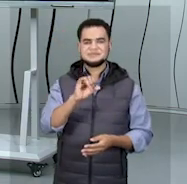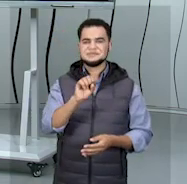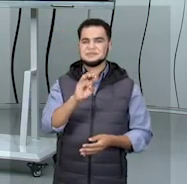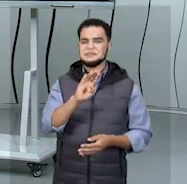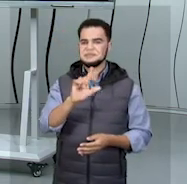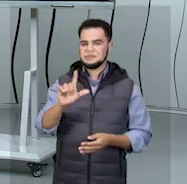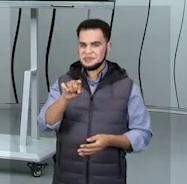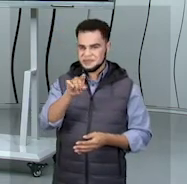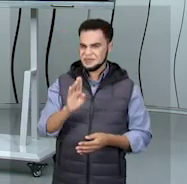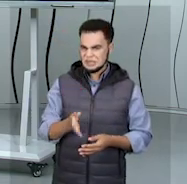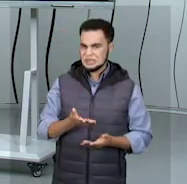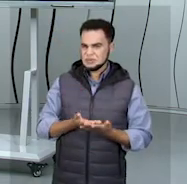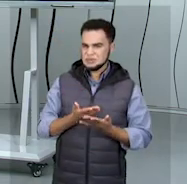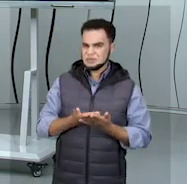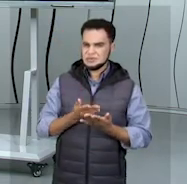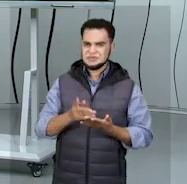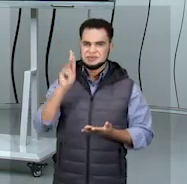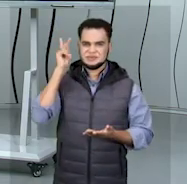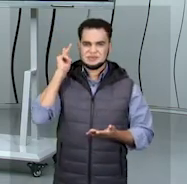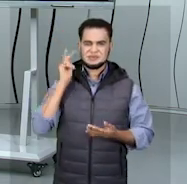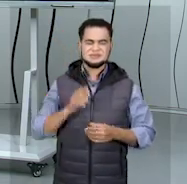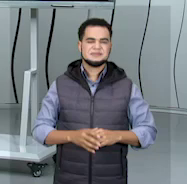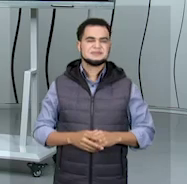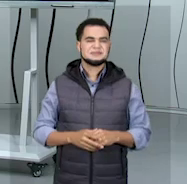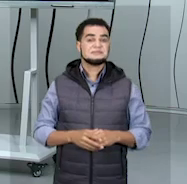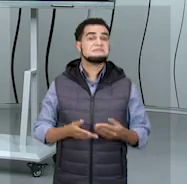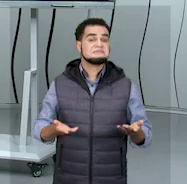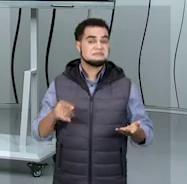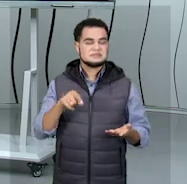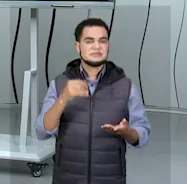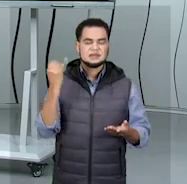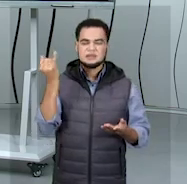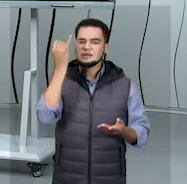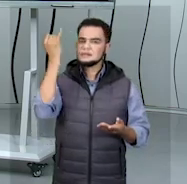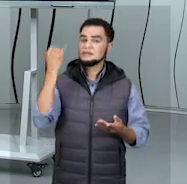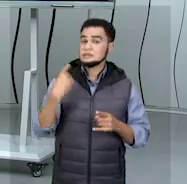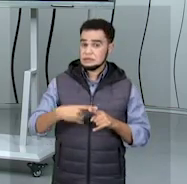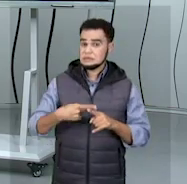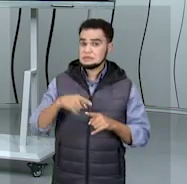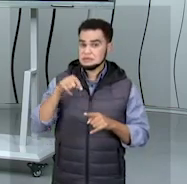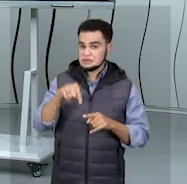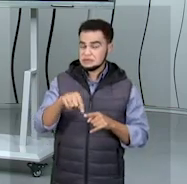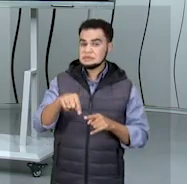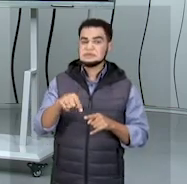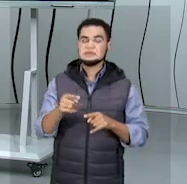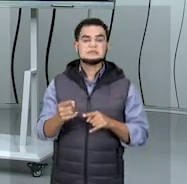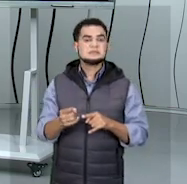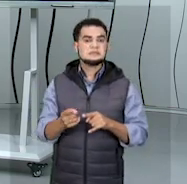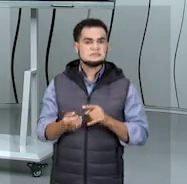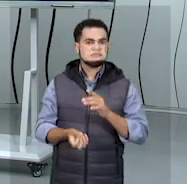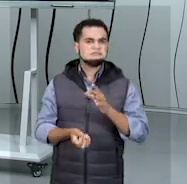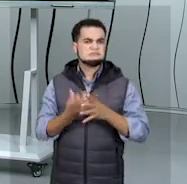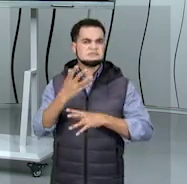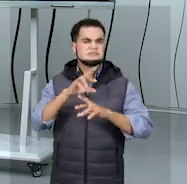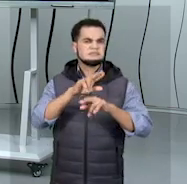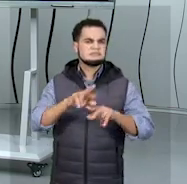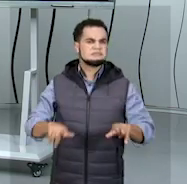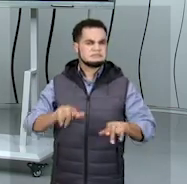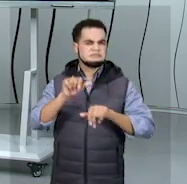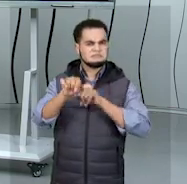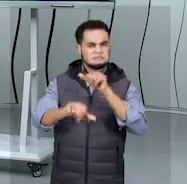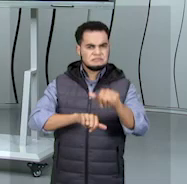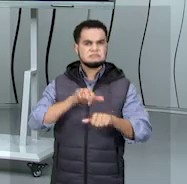já estudaram em história. E isso é muito importante porque gera uma grande